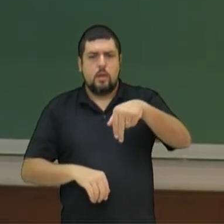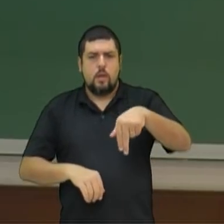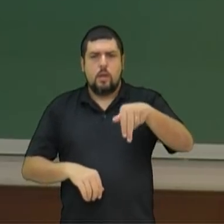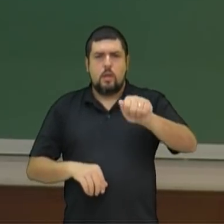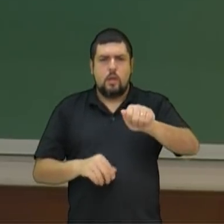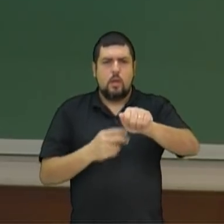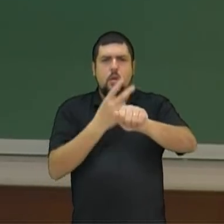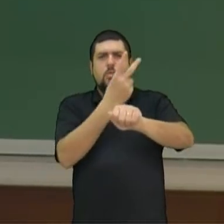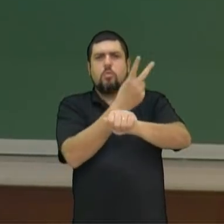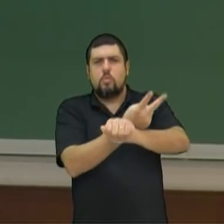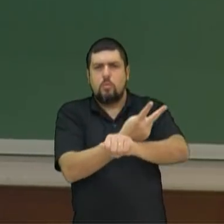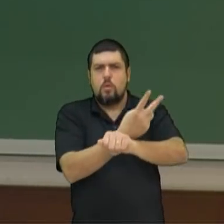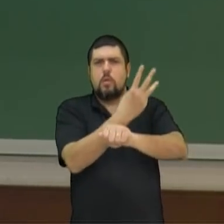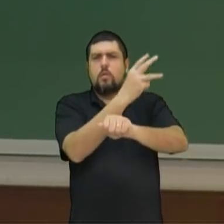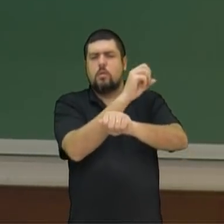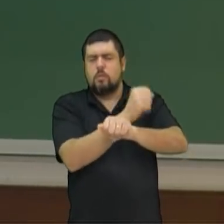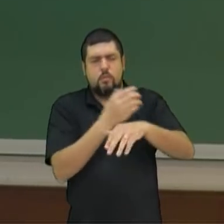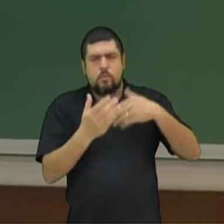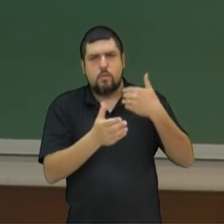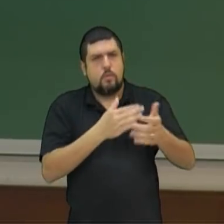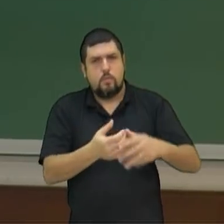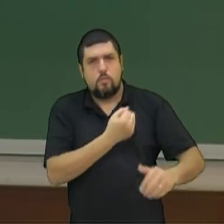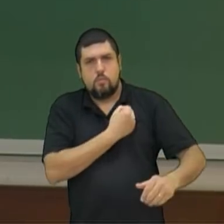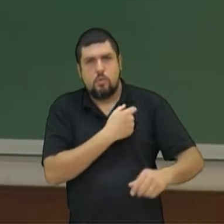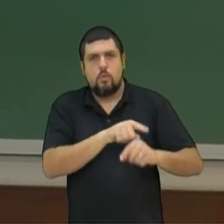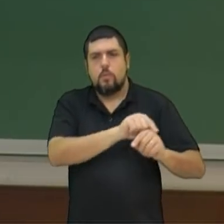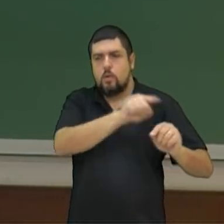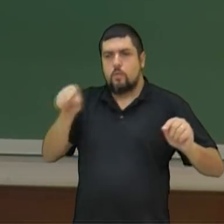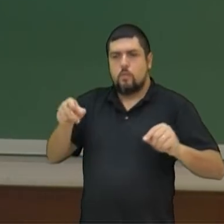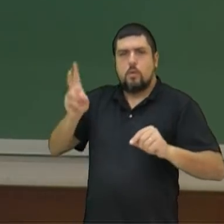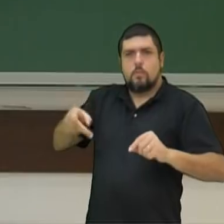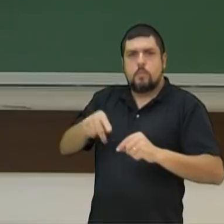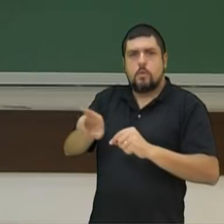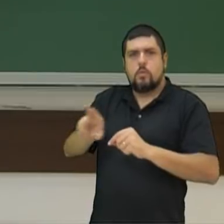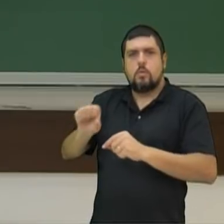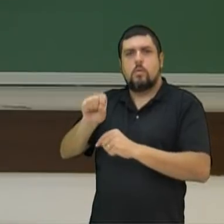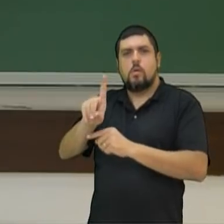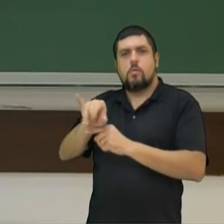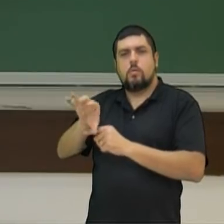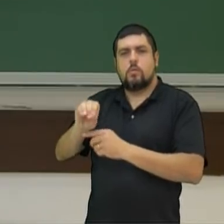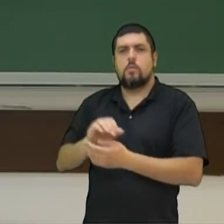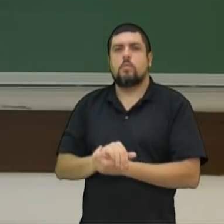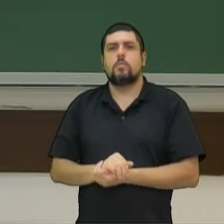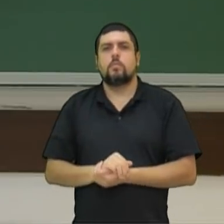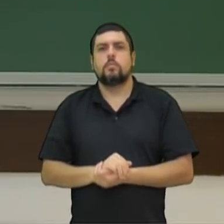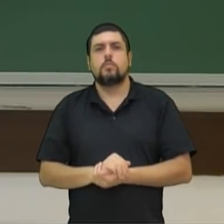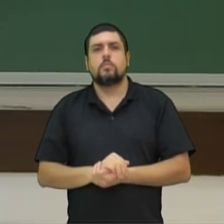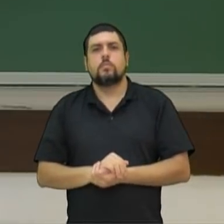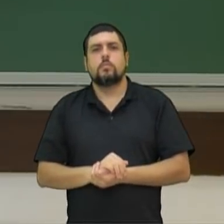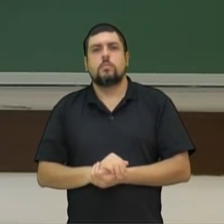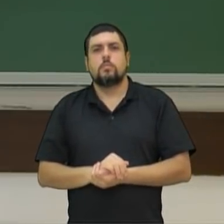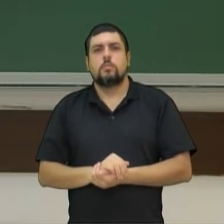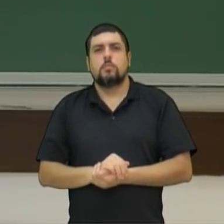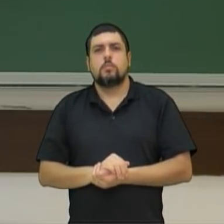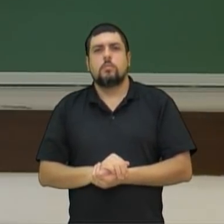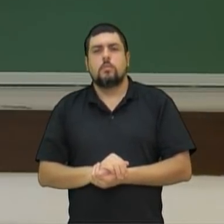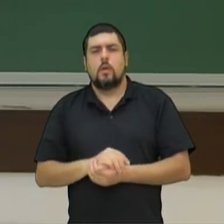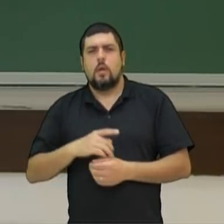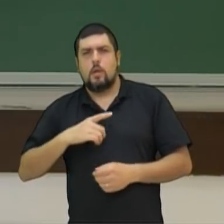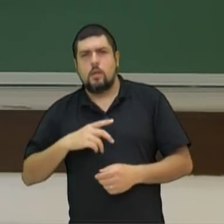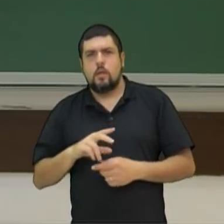continuaria se chamando hidróxido de sódio. Nossa, professor, mas se tivesse 2 sódios, não teria que ser hidróxido de disódio,